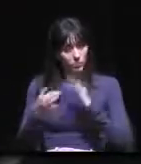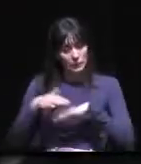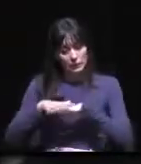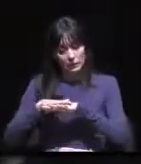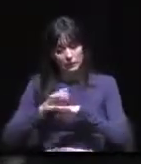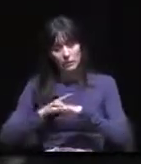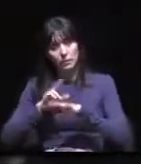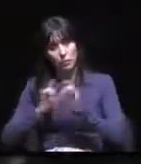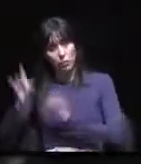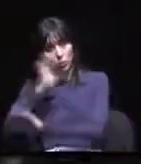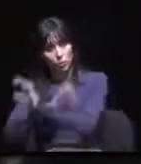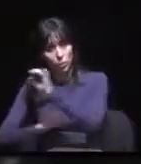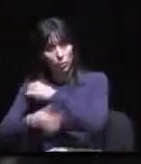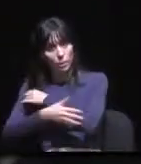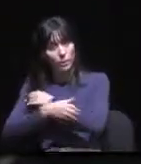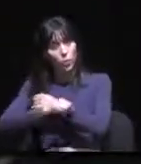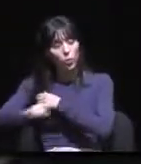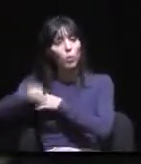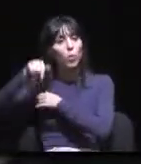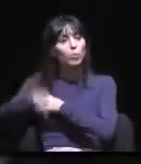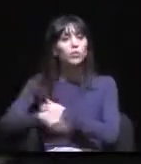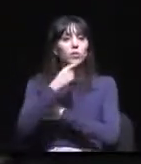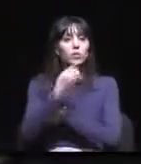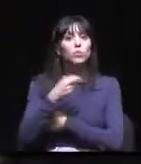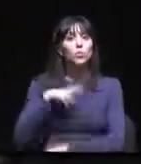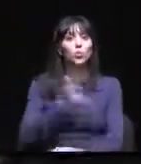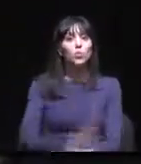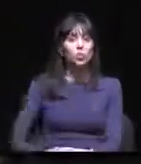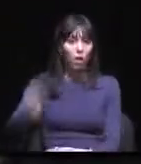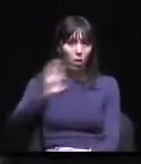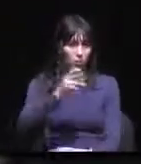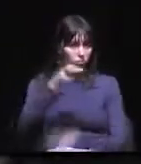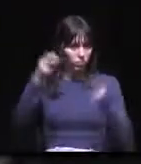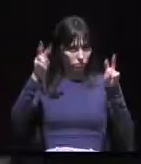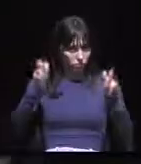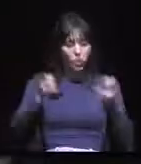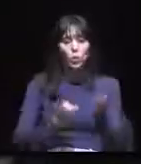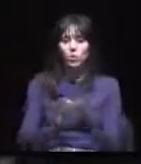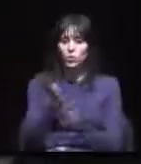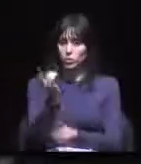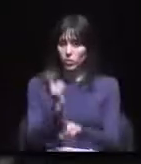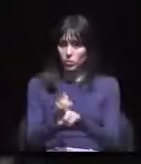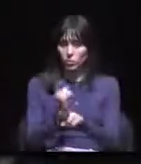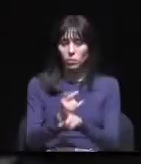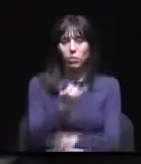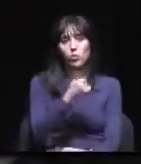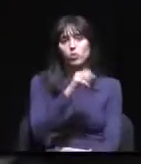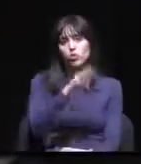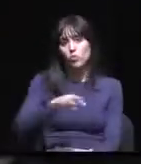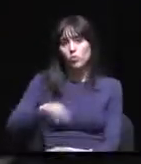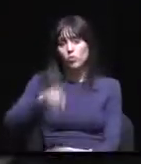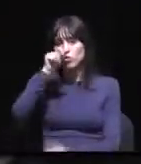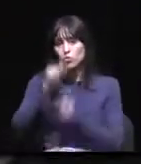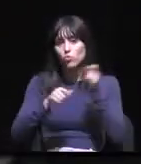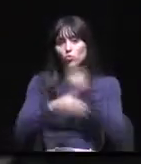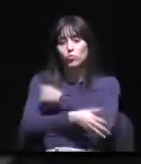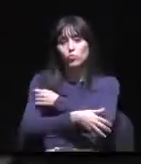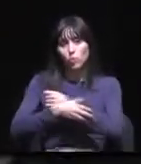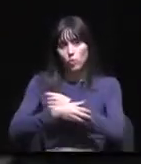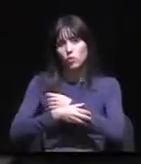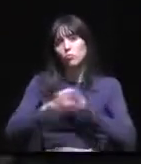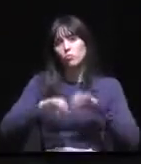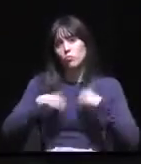Rede Europeia Antipobreza reagiu que Portugal, estou a citar, continua a ter mais de 2 milhões de pessoas em pobreza ou